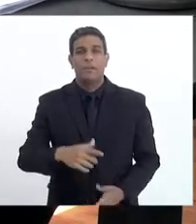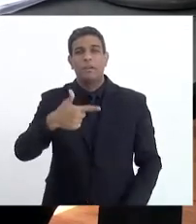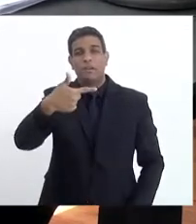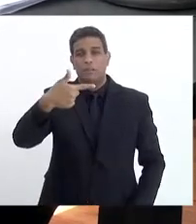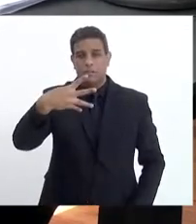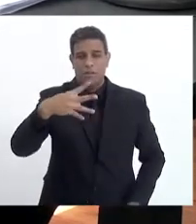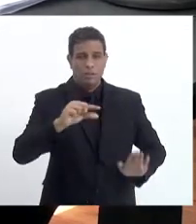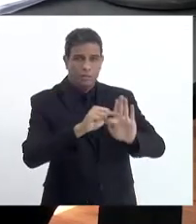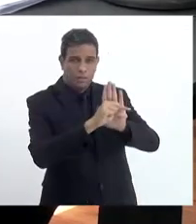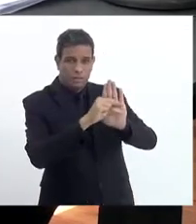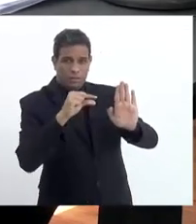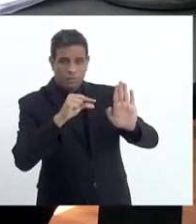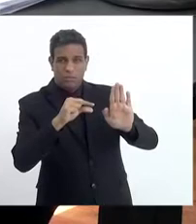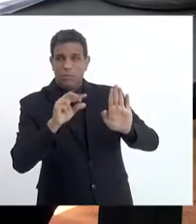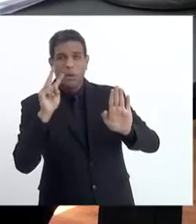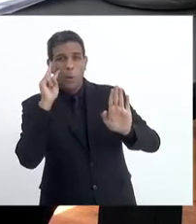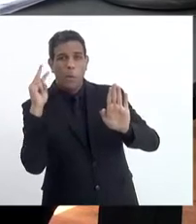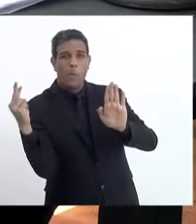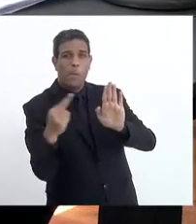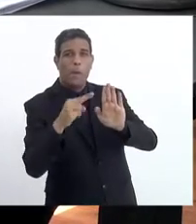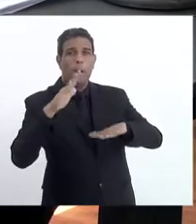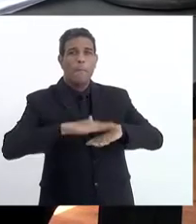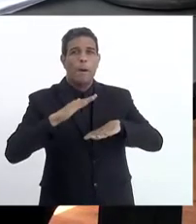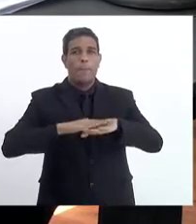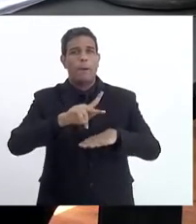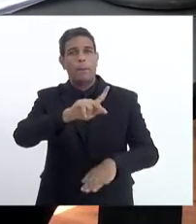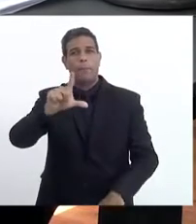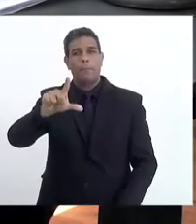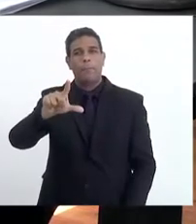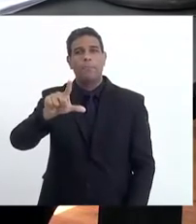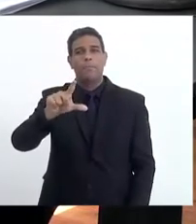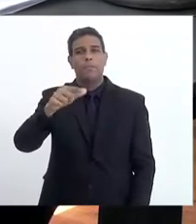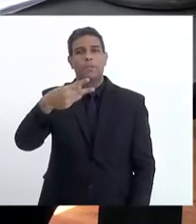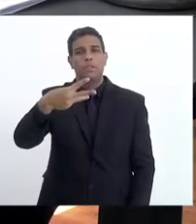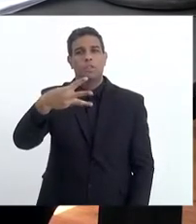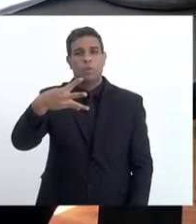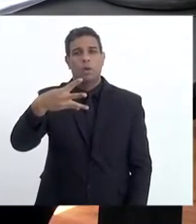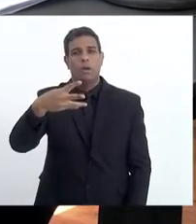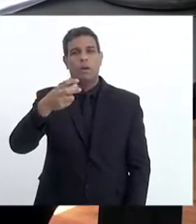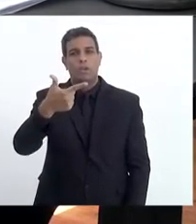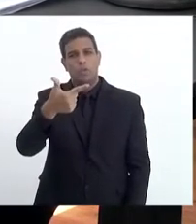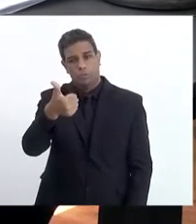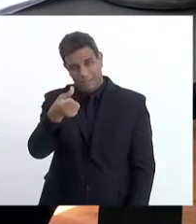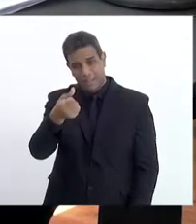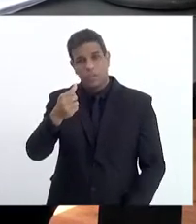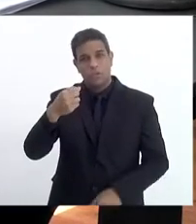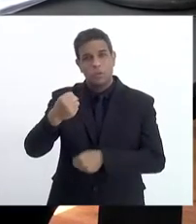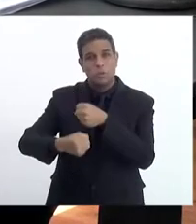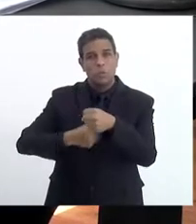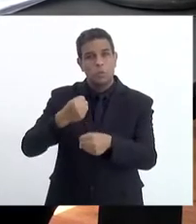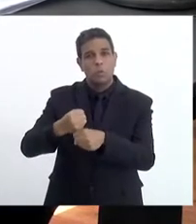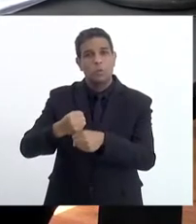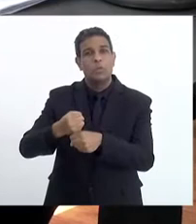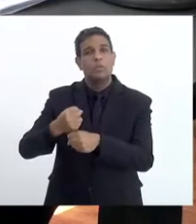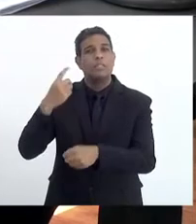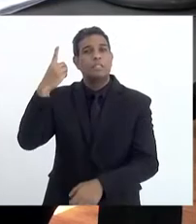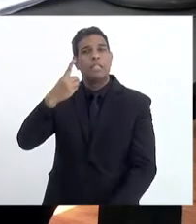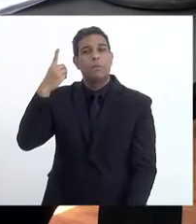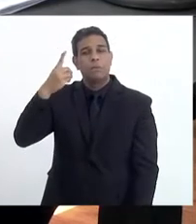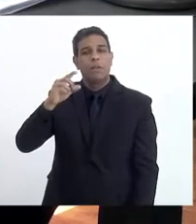24 da pauta. Projeto de lei 3424 de 2017. Autoria do deputado Átila